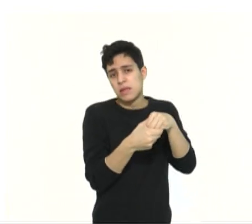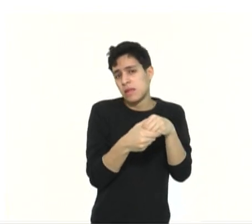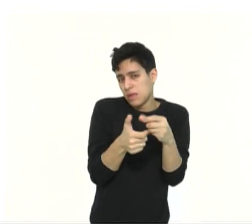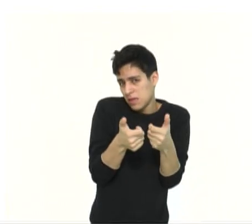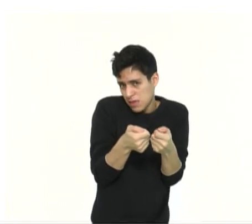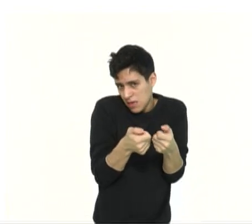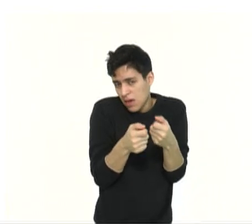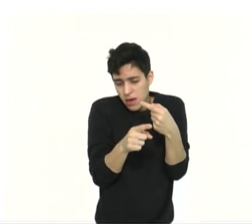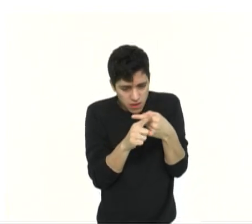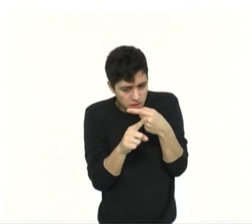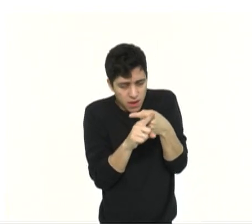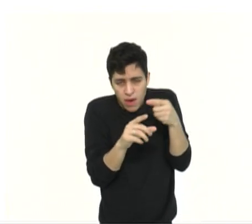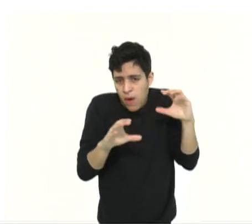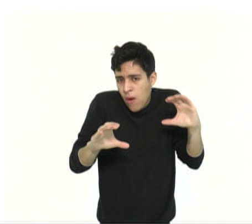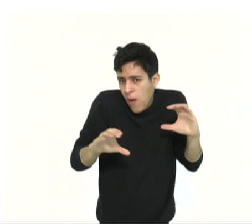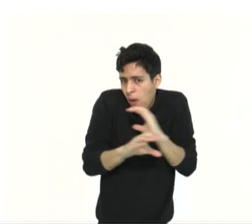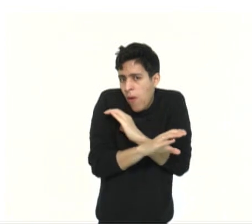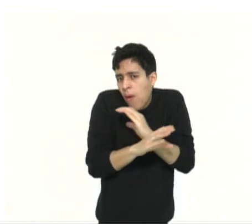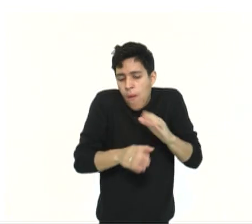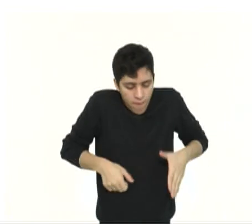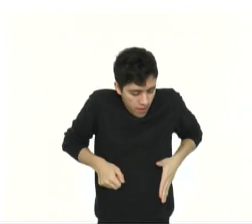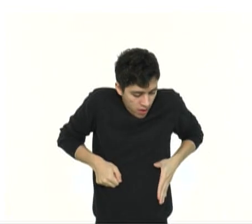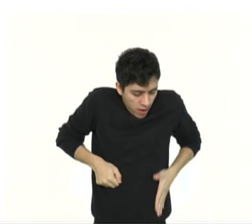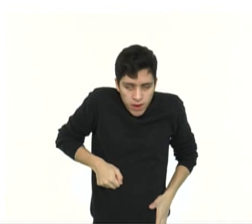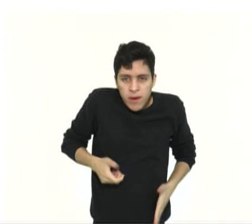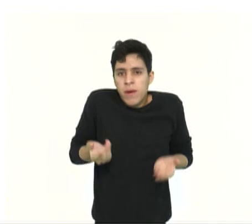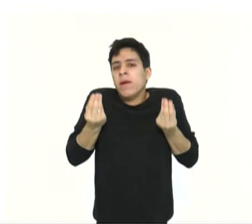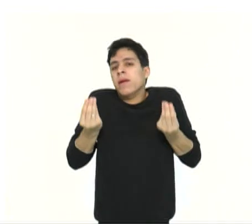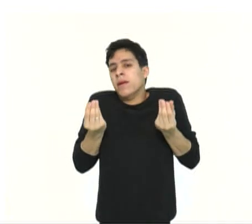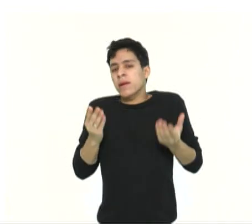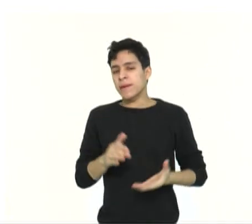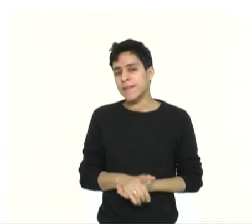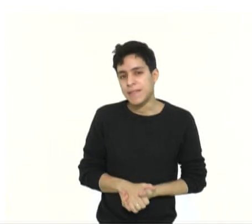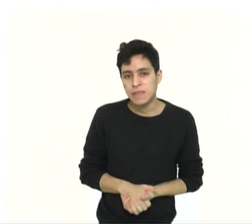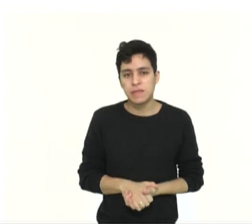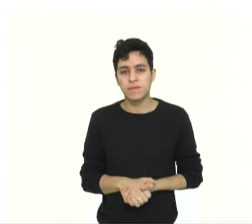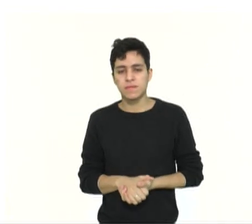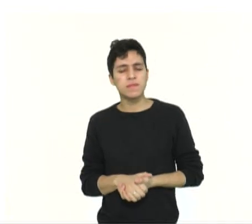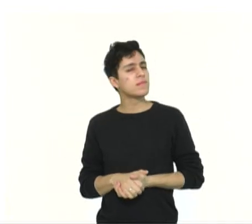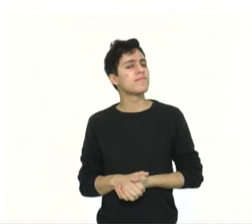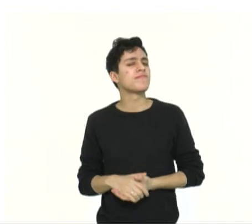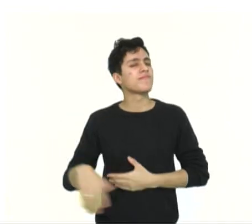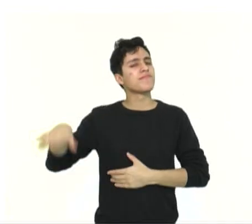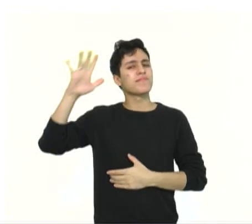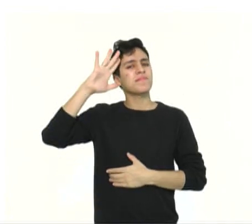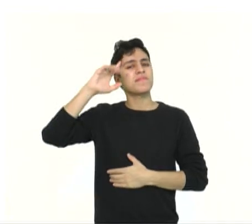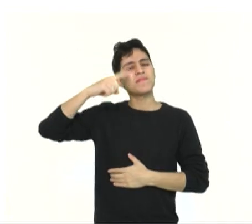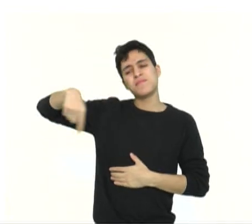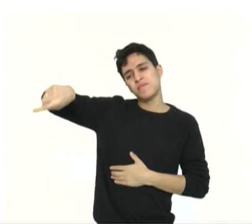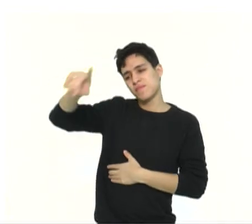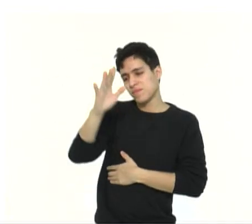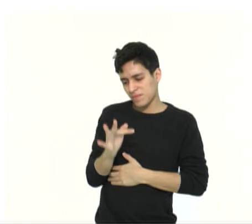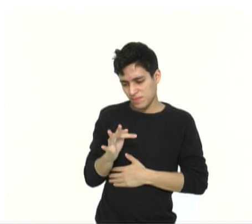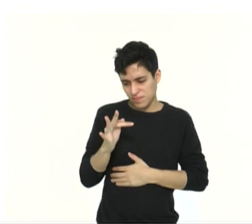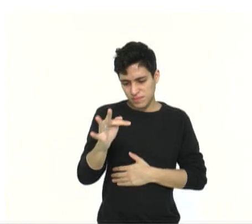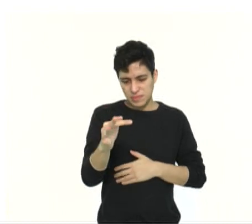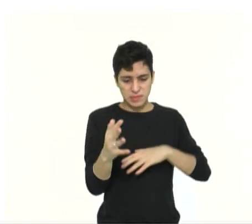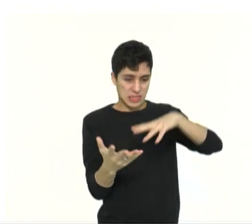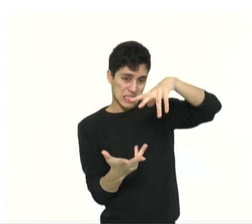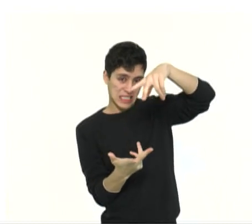internet. Isso mesmo, revisando. O artigo de opinião é um texto que o seu principal objetivo